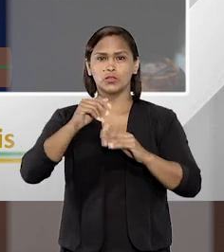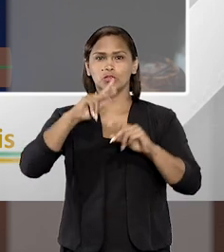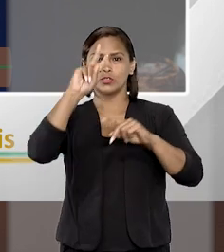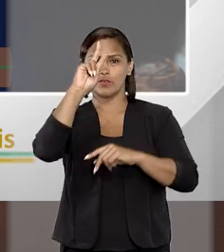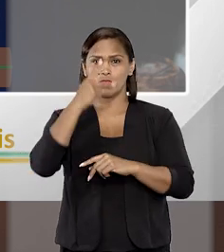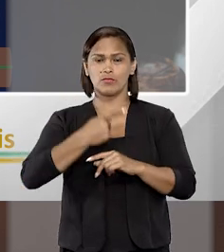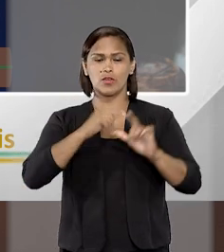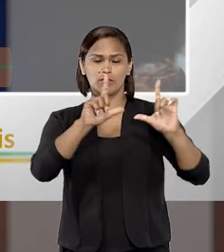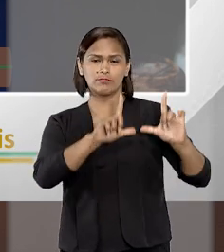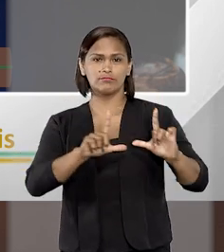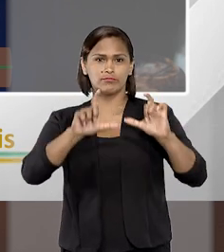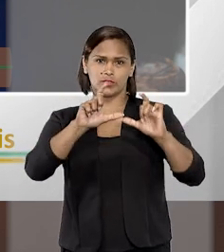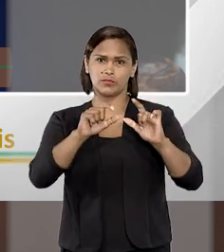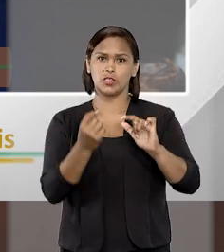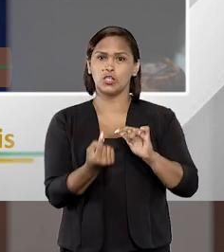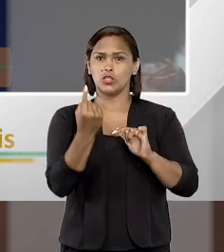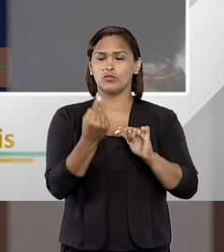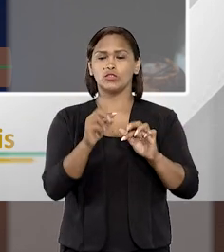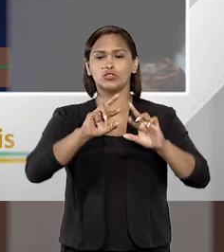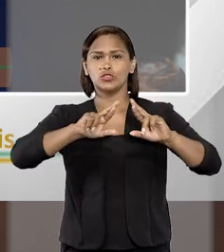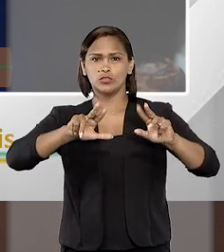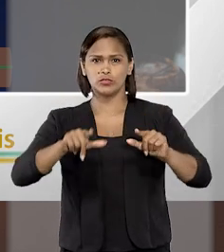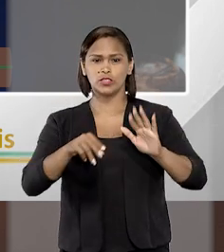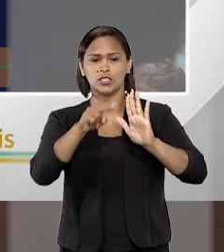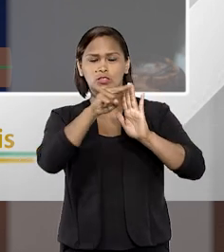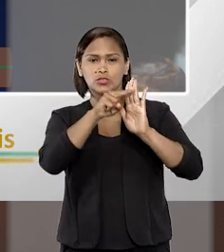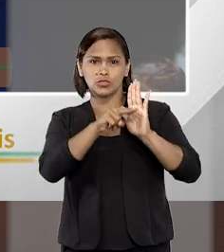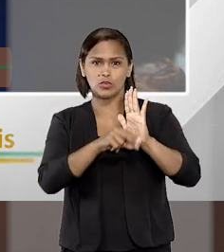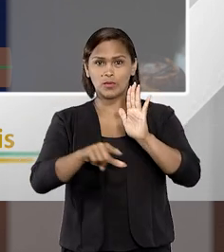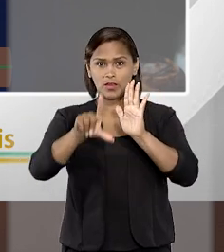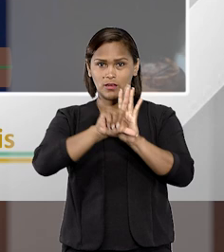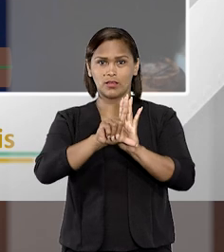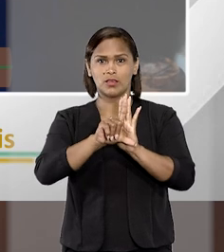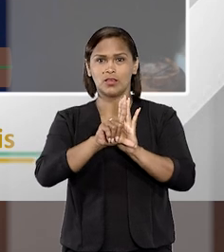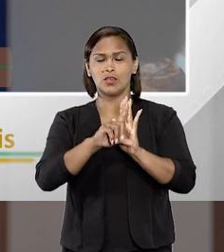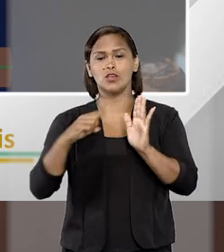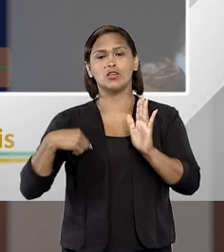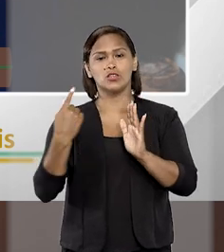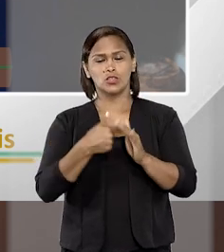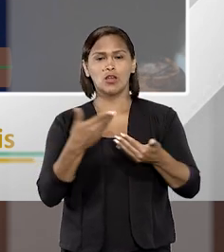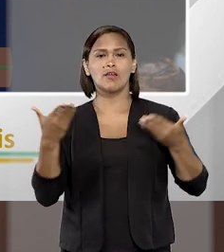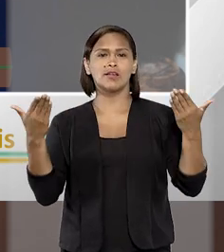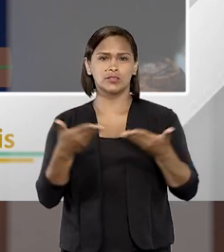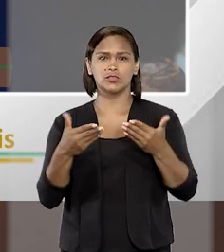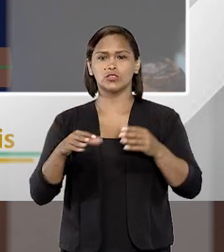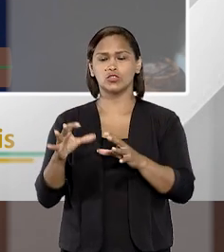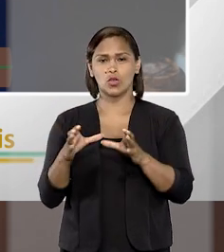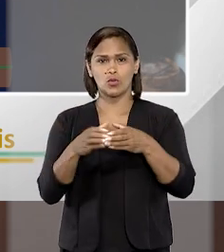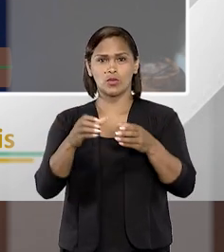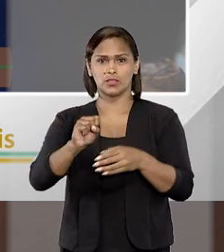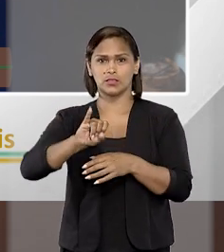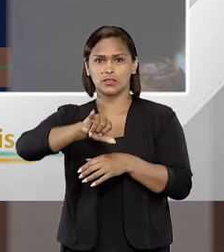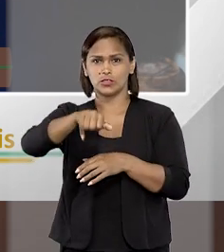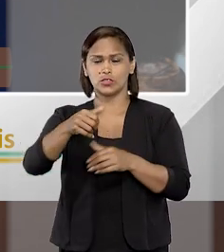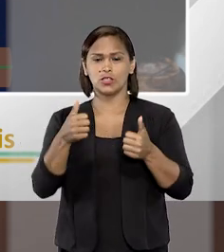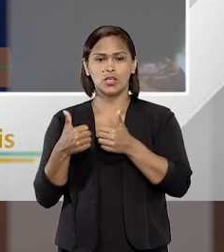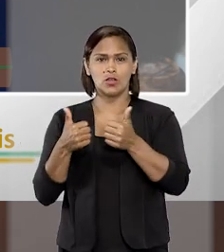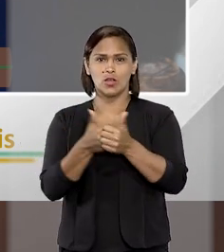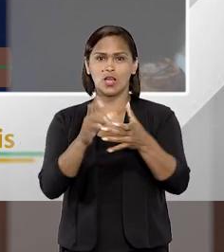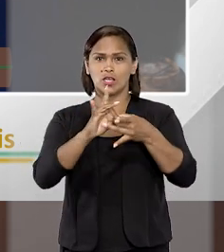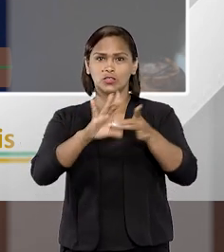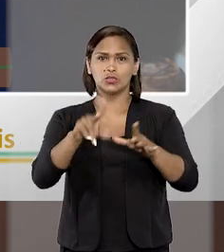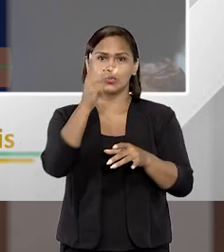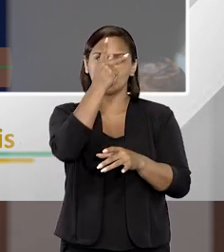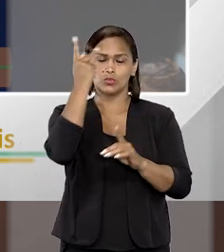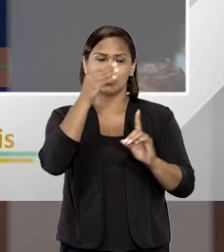reconhecimento que ele foi feito em desconformidade o que diz a lei nós já pelo menos ordenamos a